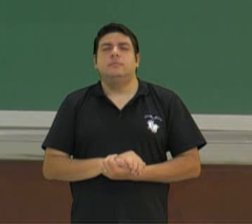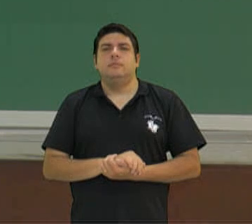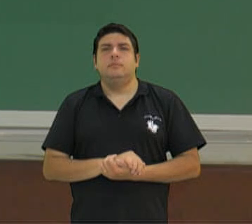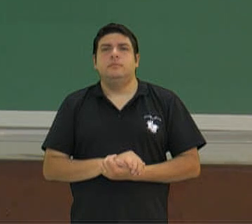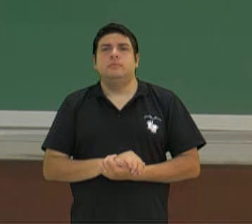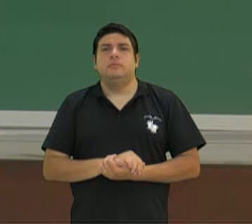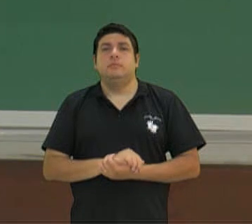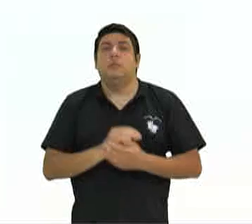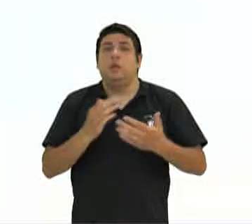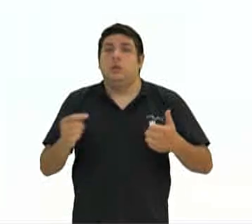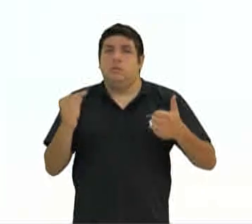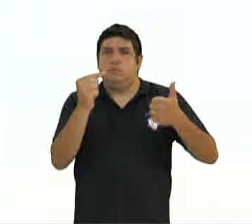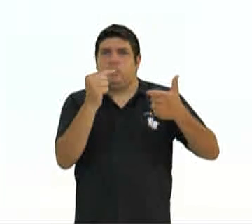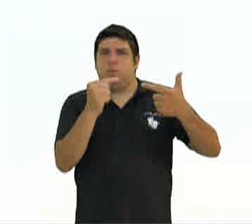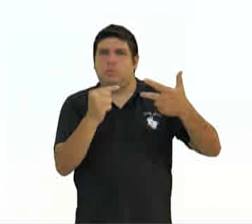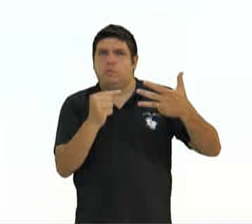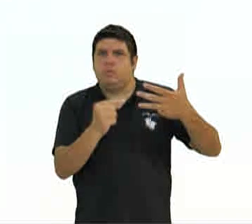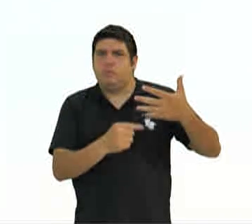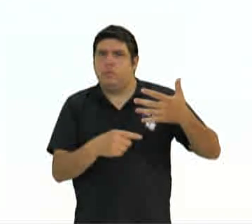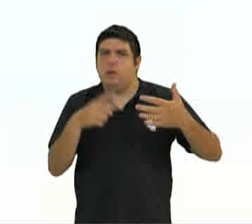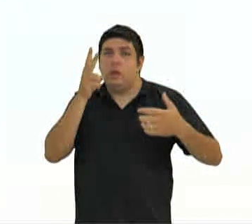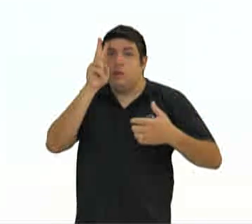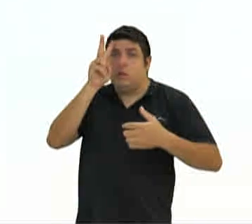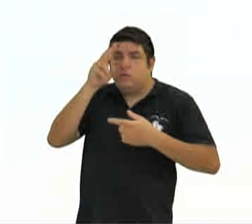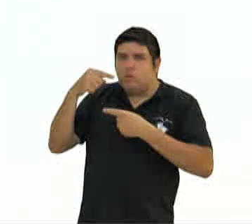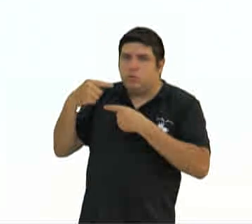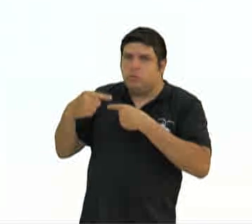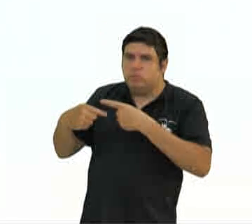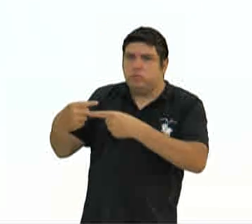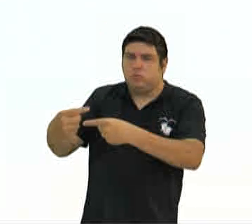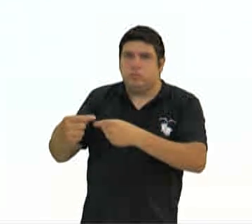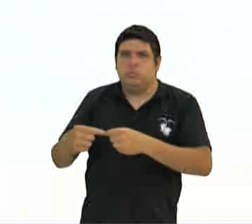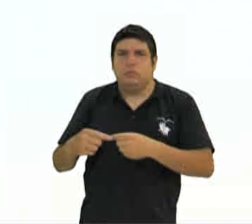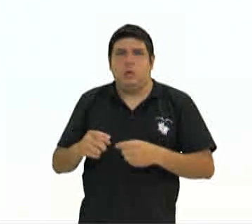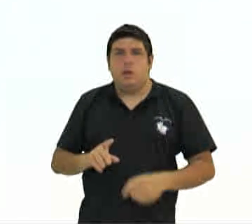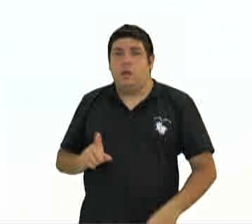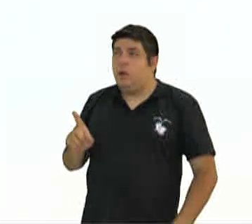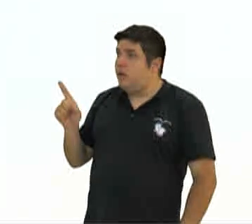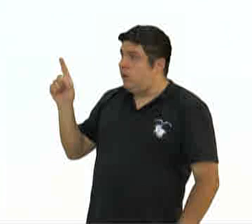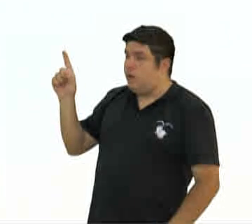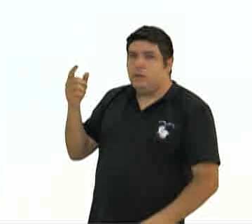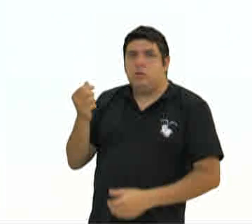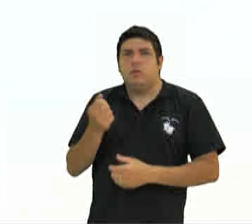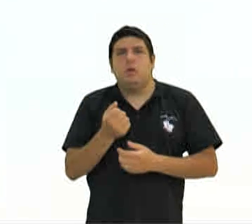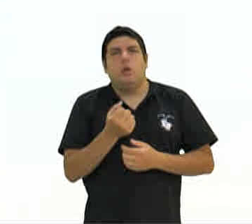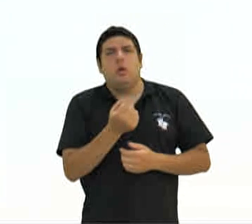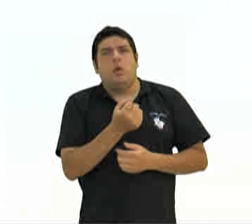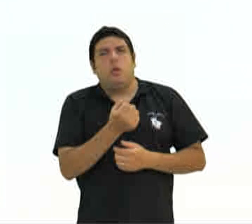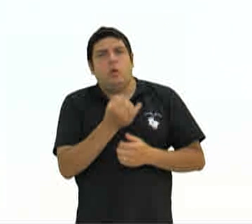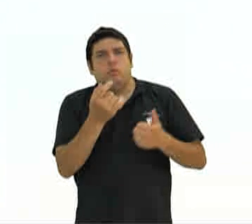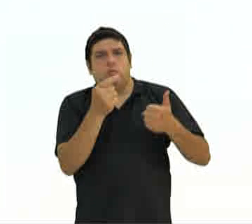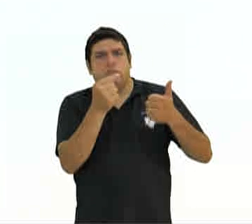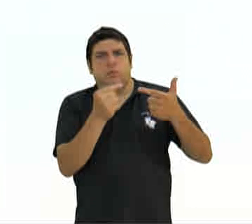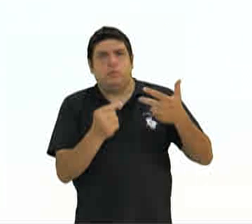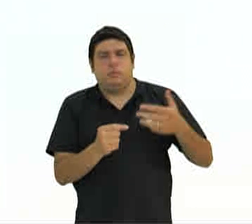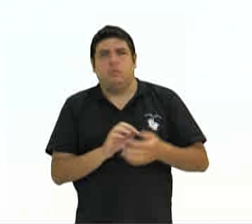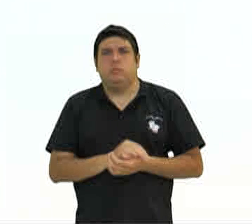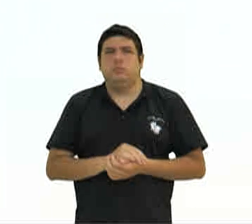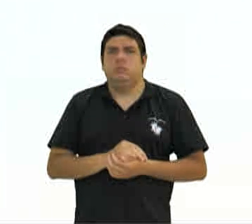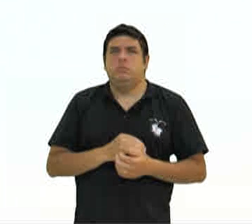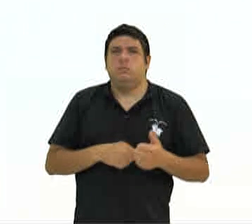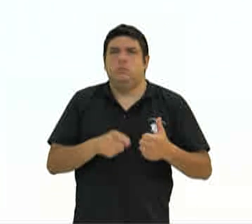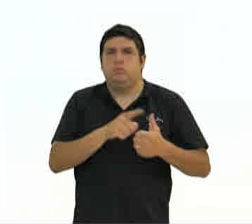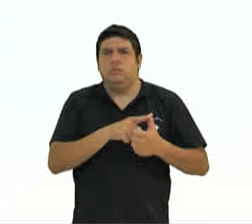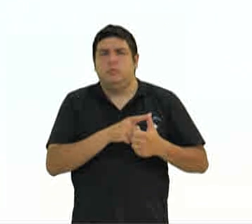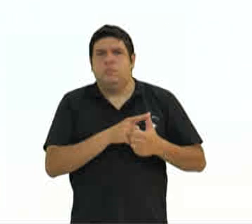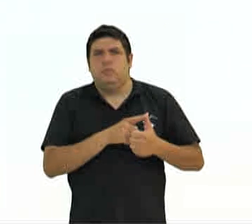lista dos fatores históricos da industrialização do Brasil, eu pontuei alguns ali dentro do que nós falamos, né? Foi pouco